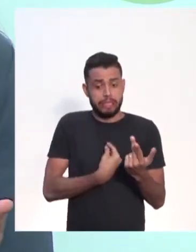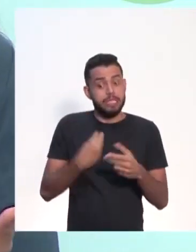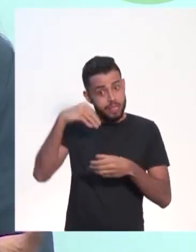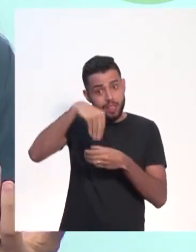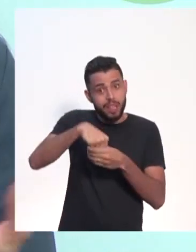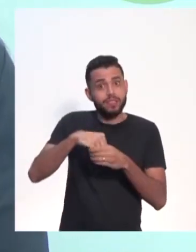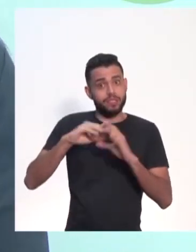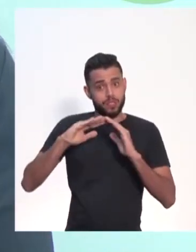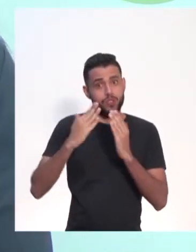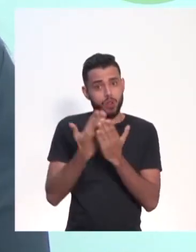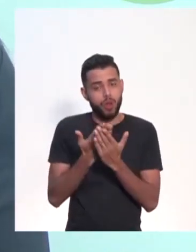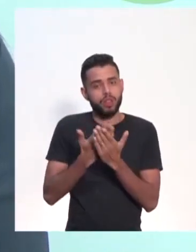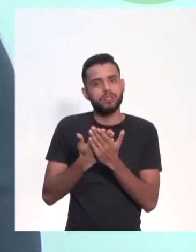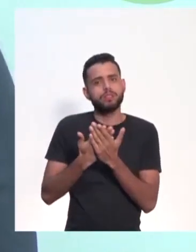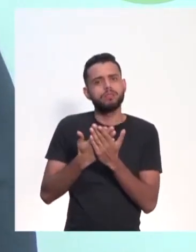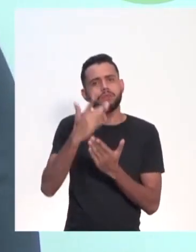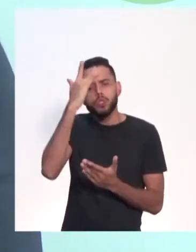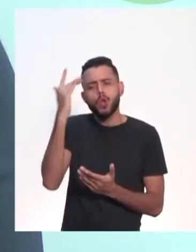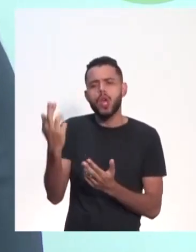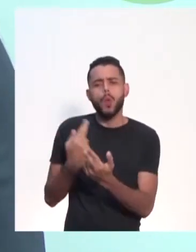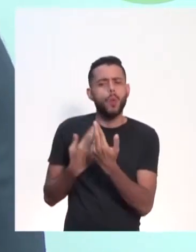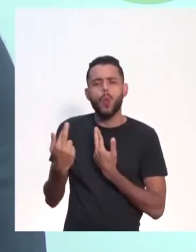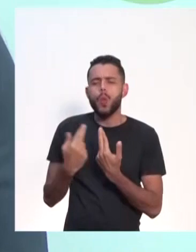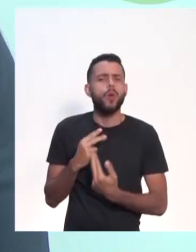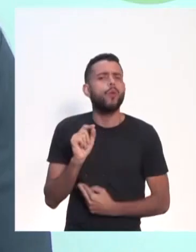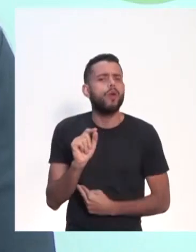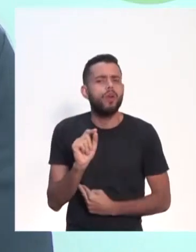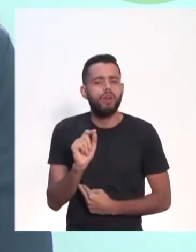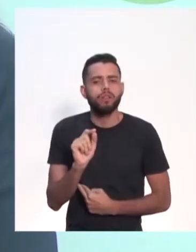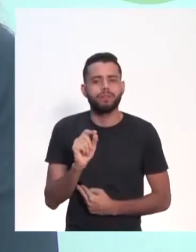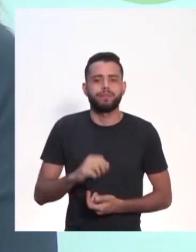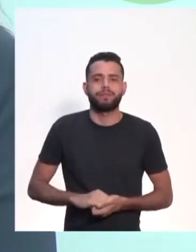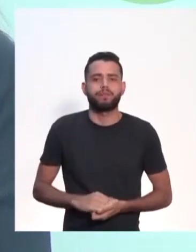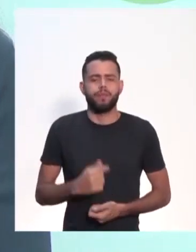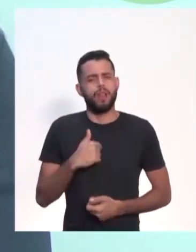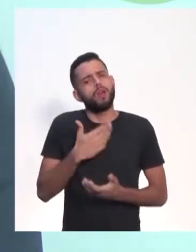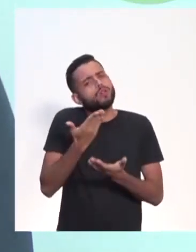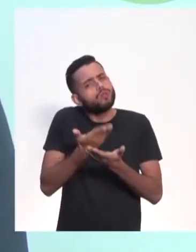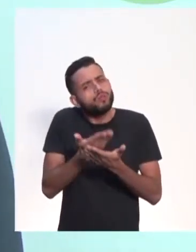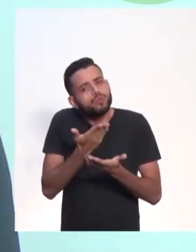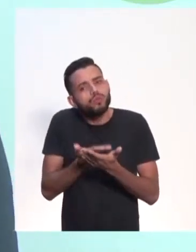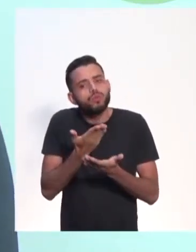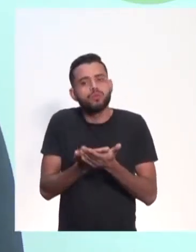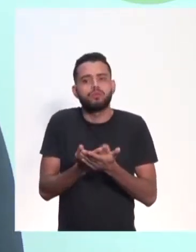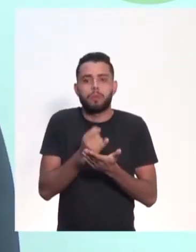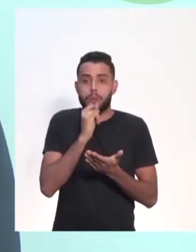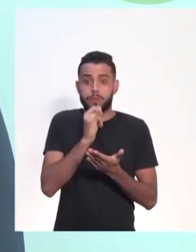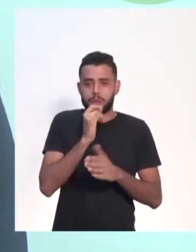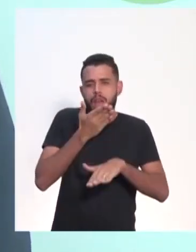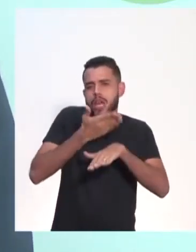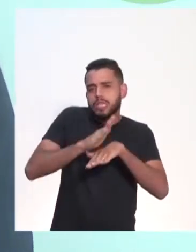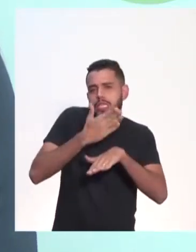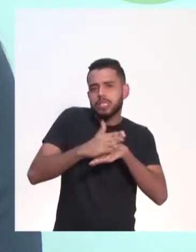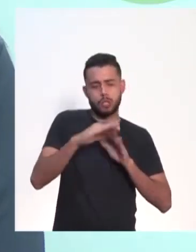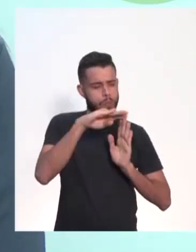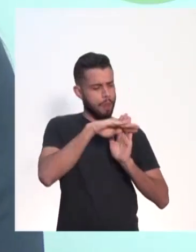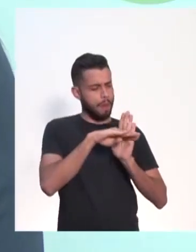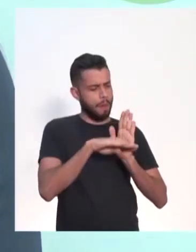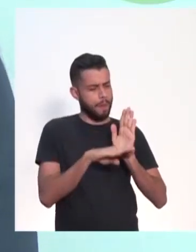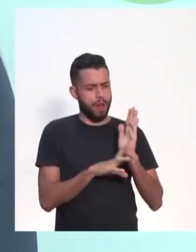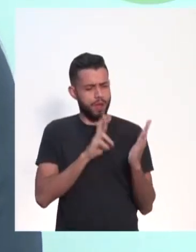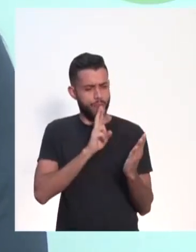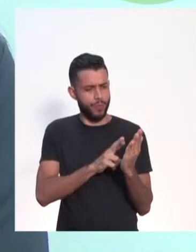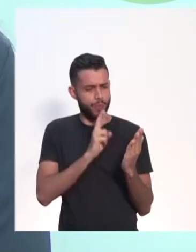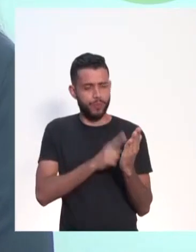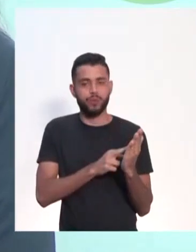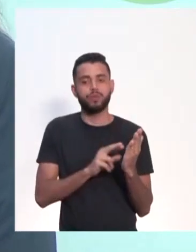Muitas respostas foram do tipo, eu estudo quando eu faço uma lista de exercício, eu faço um